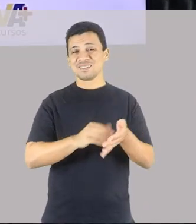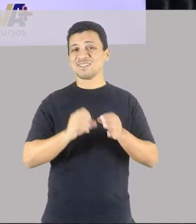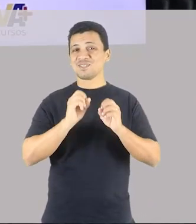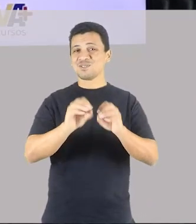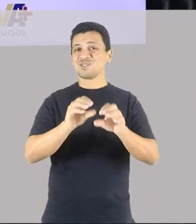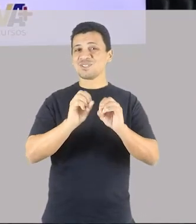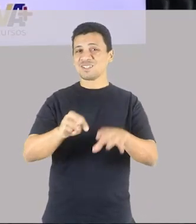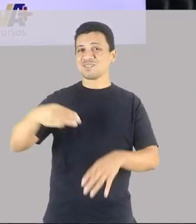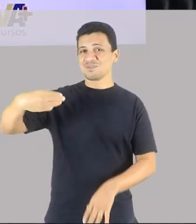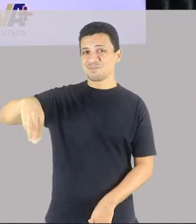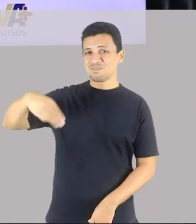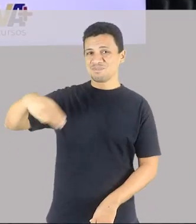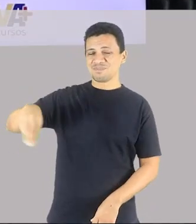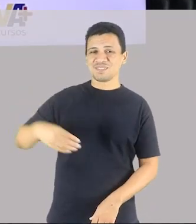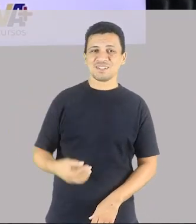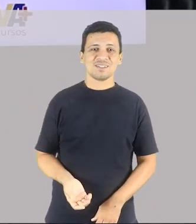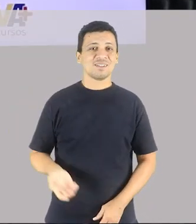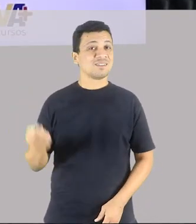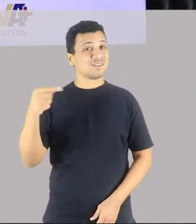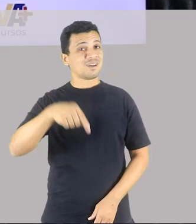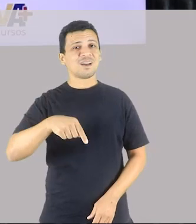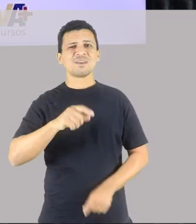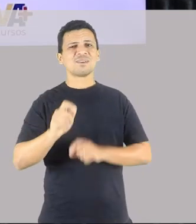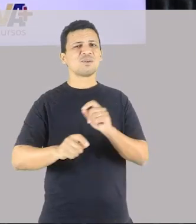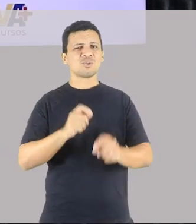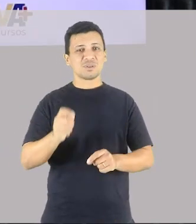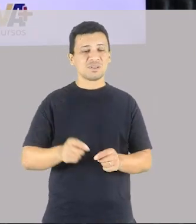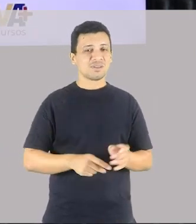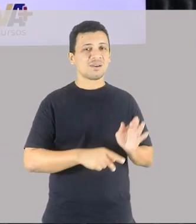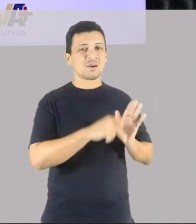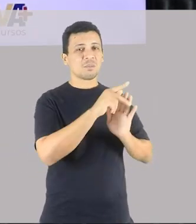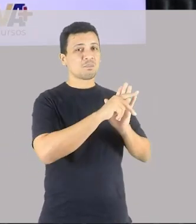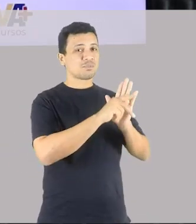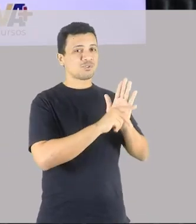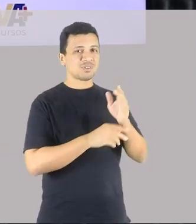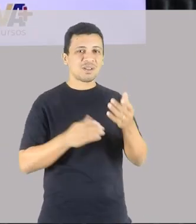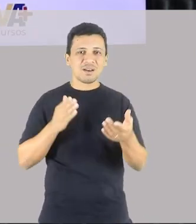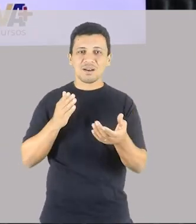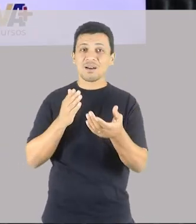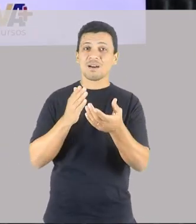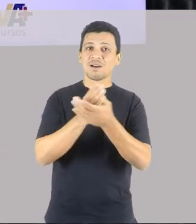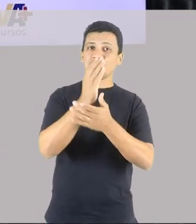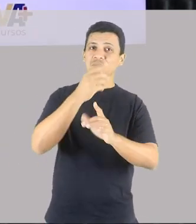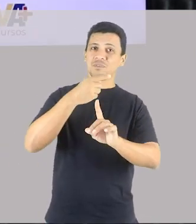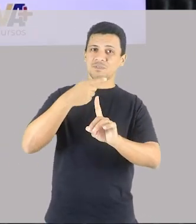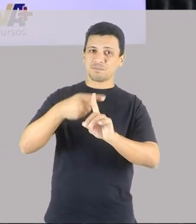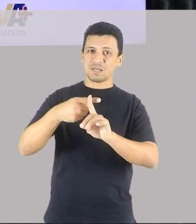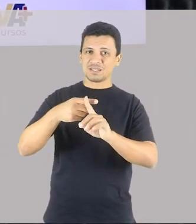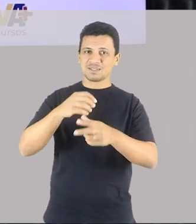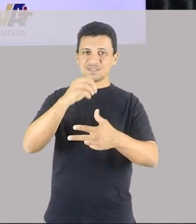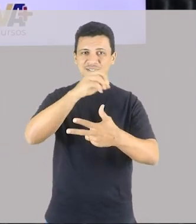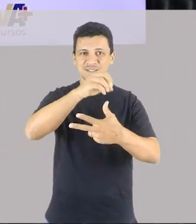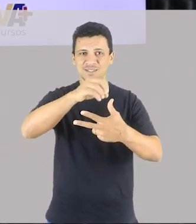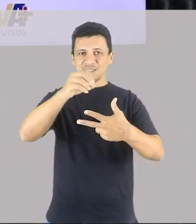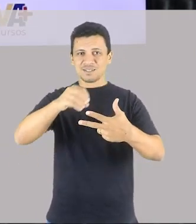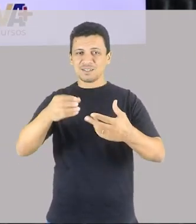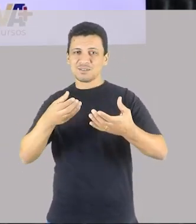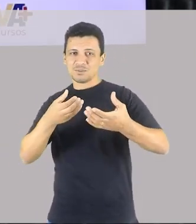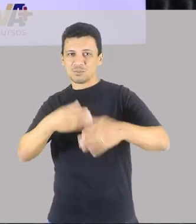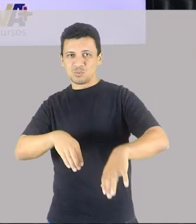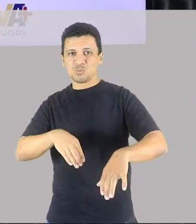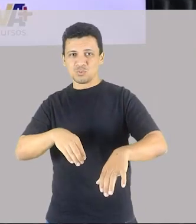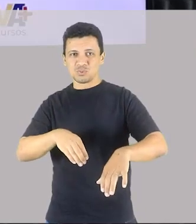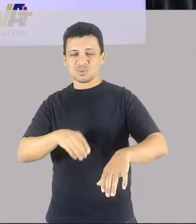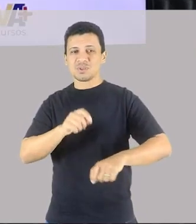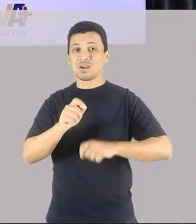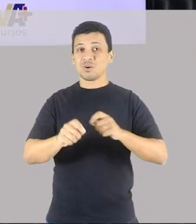Estamos aqui, mais uma vez, nesse projeto do Aprova Mais, o Enem dos concursos de iniciativa